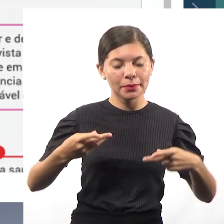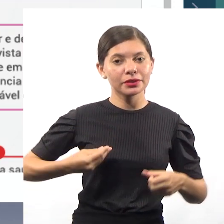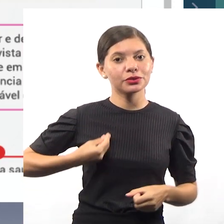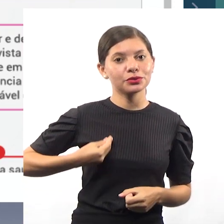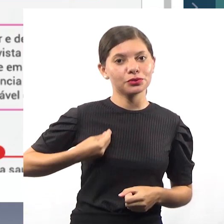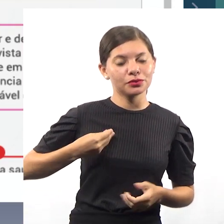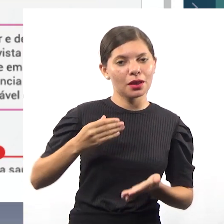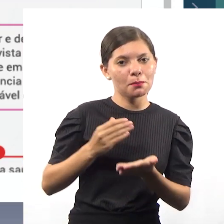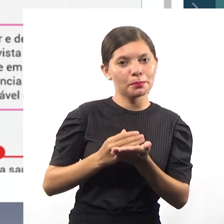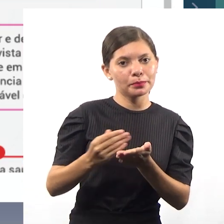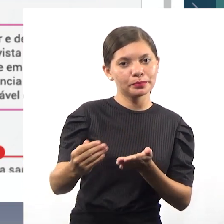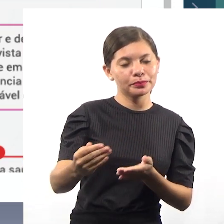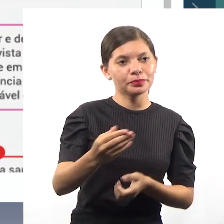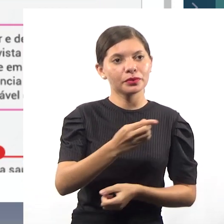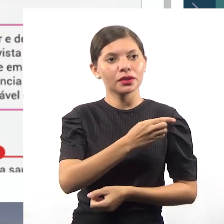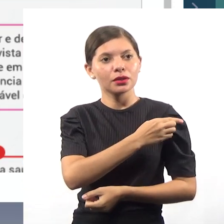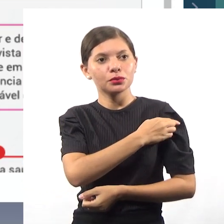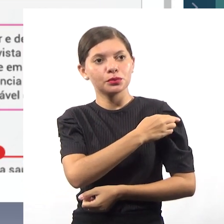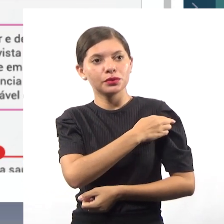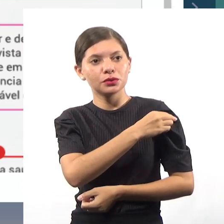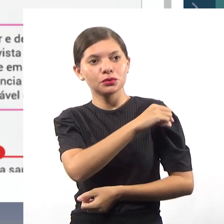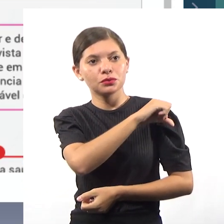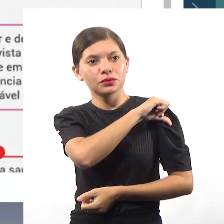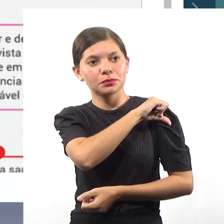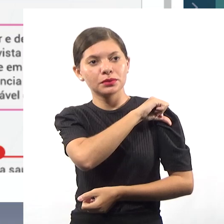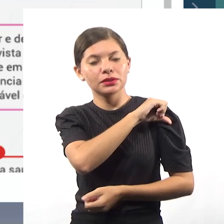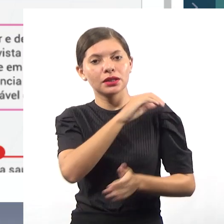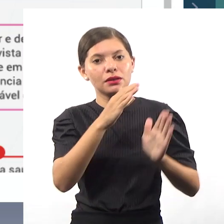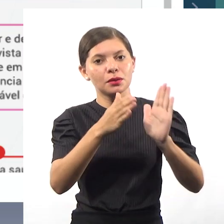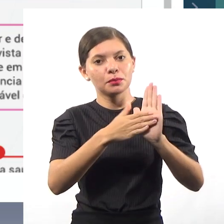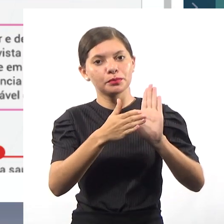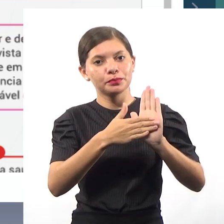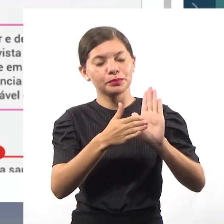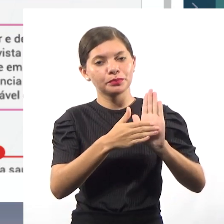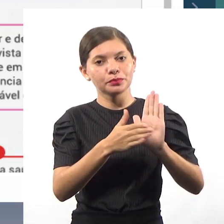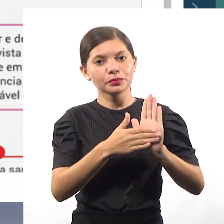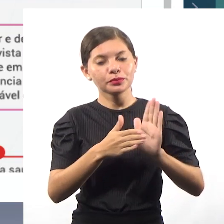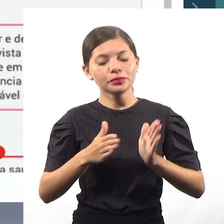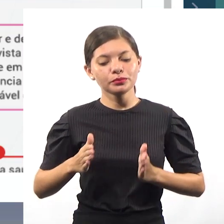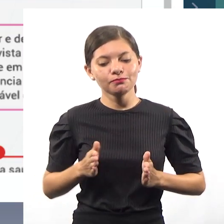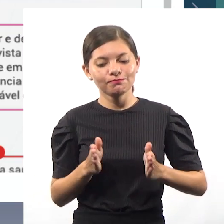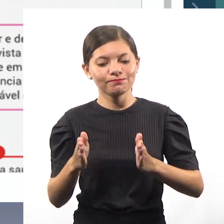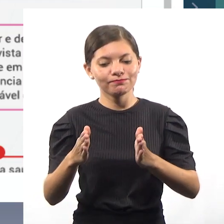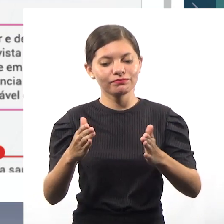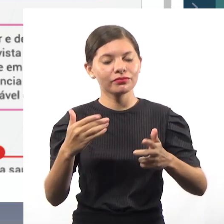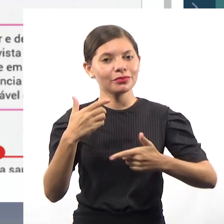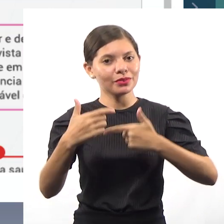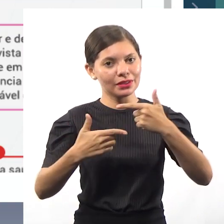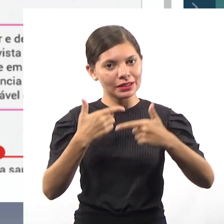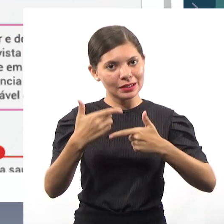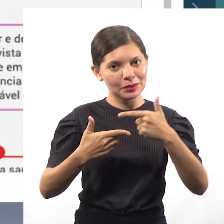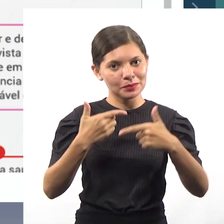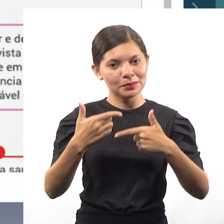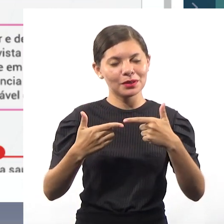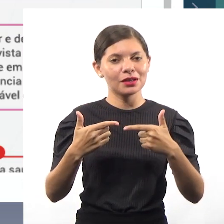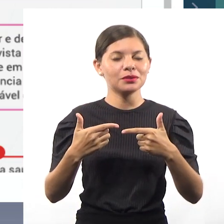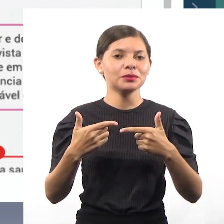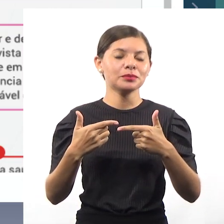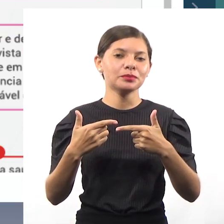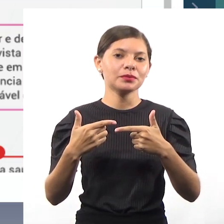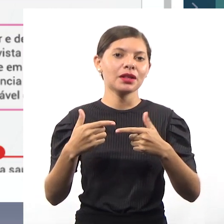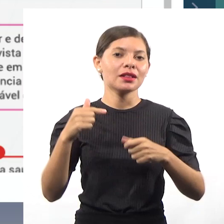fundamental, essa proposta, essa trilha do trabalho e jornada de vida já